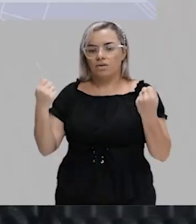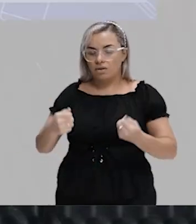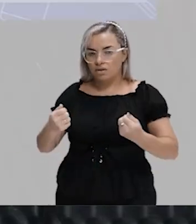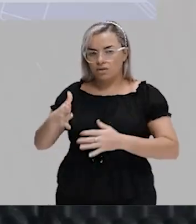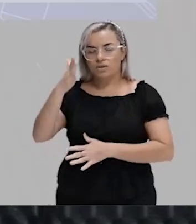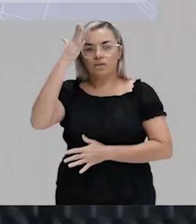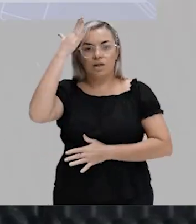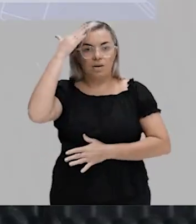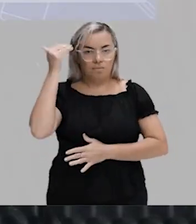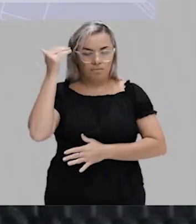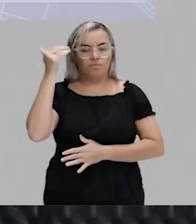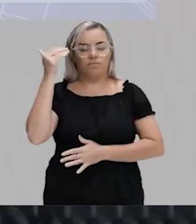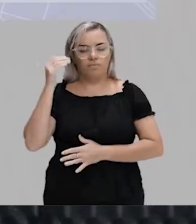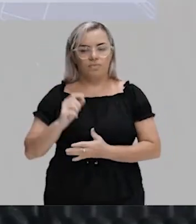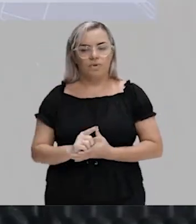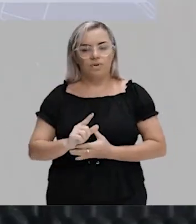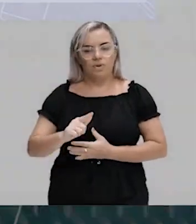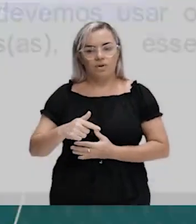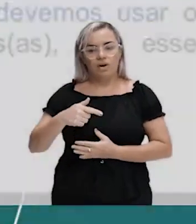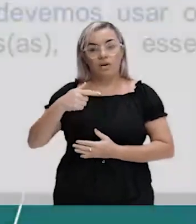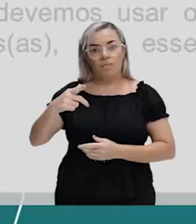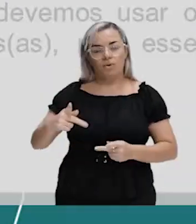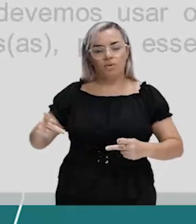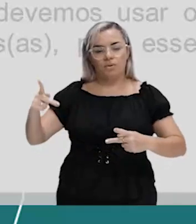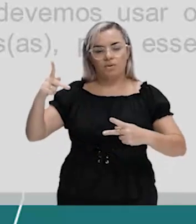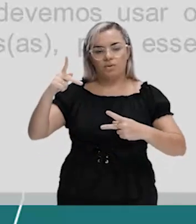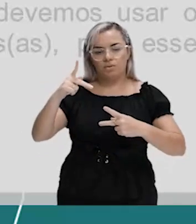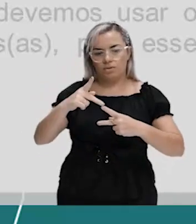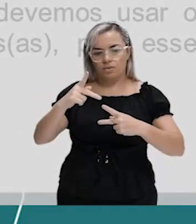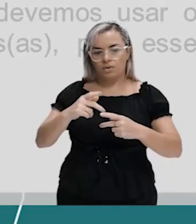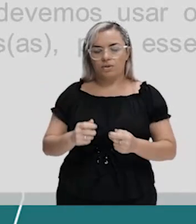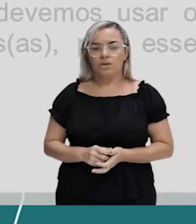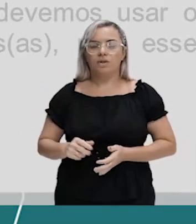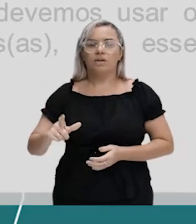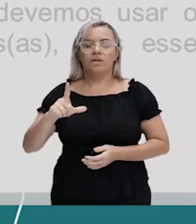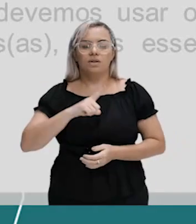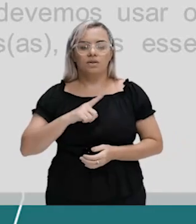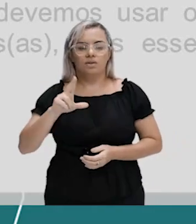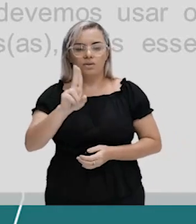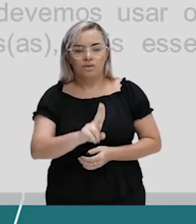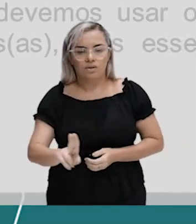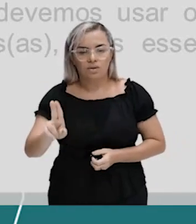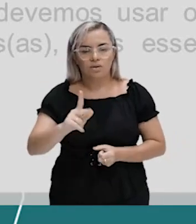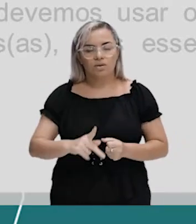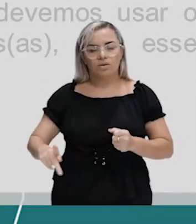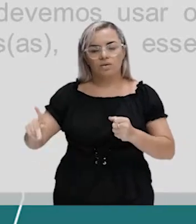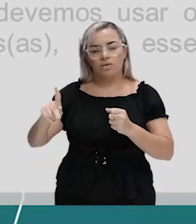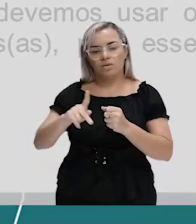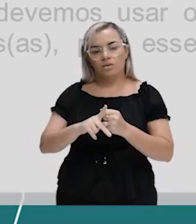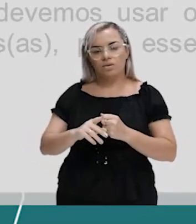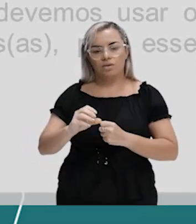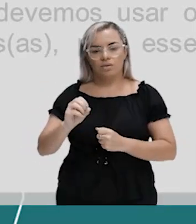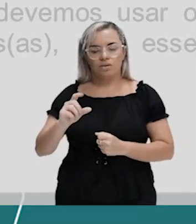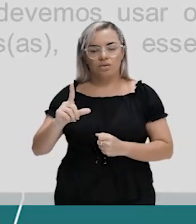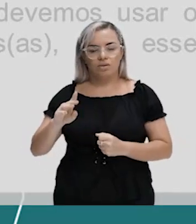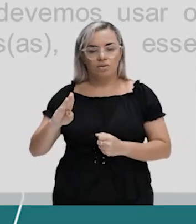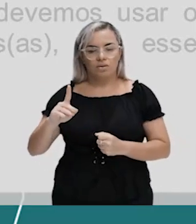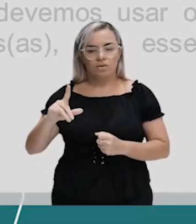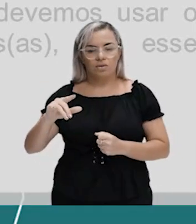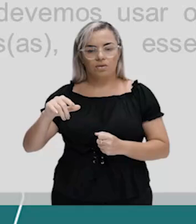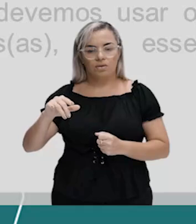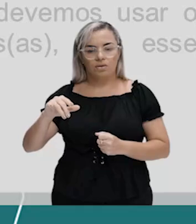que, após uma preposição, devemos usar os pronomes oblíquos tônicos, né? Os pronomes